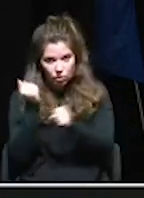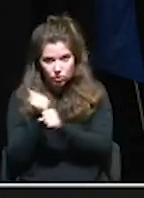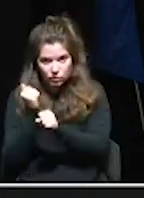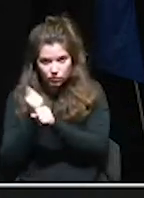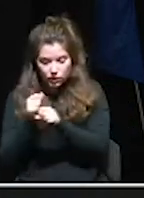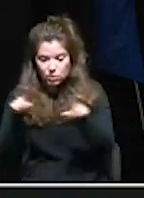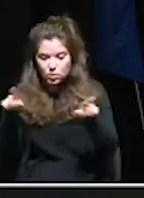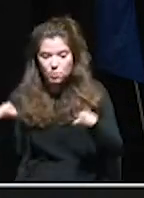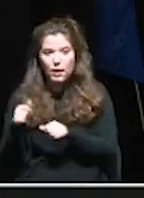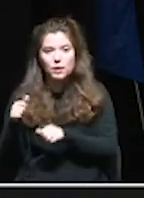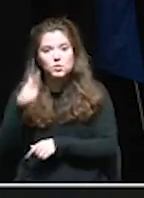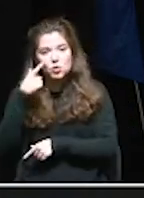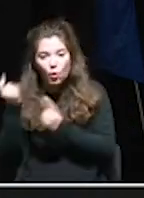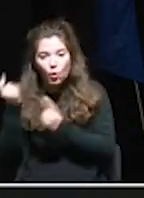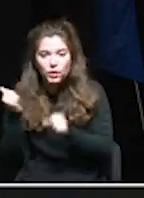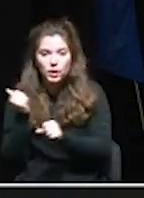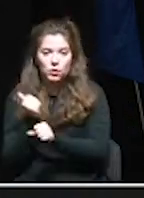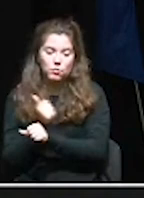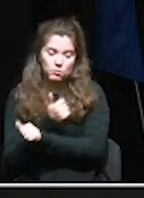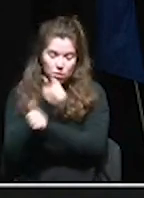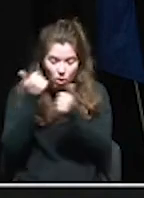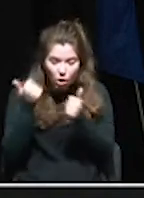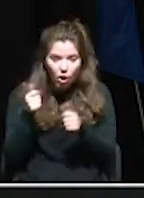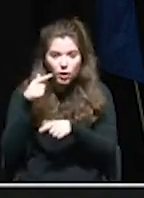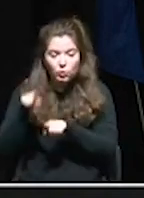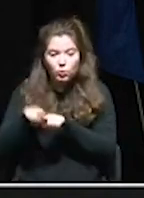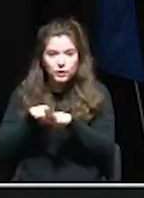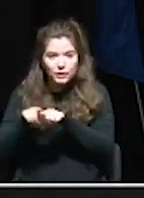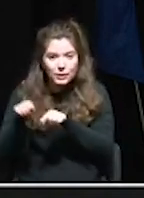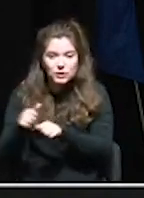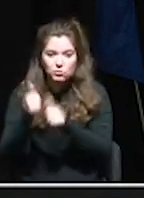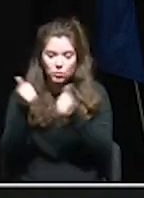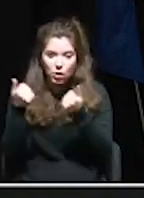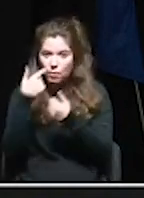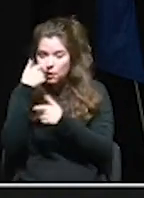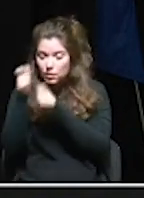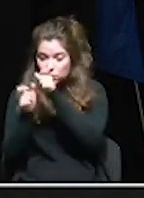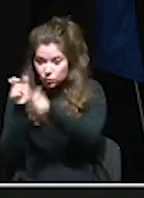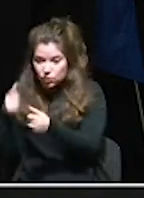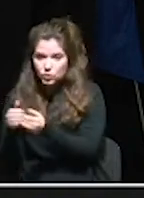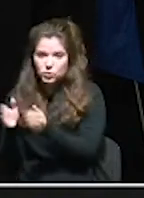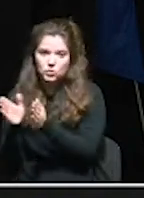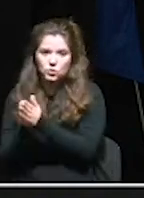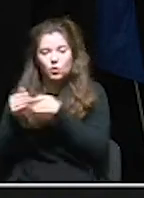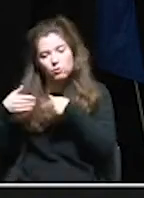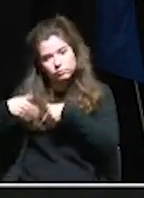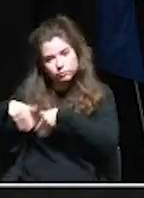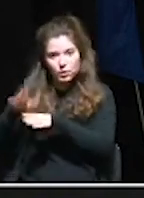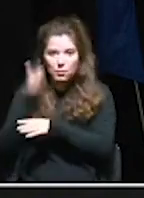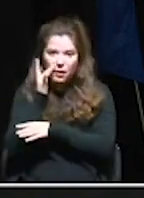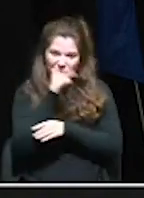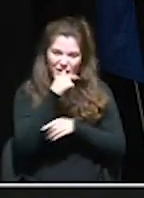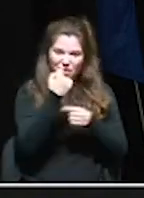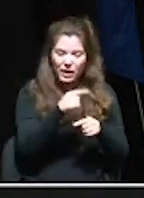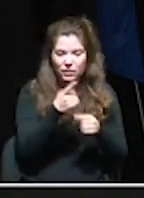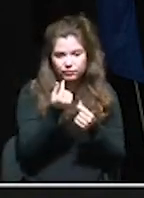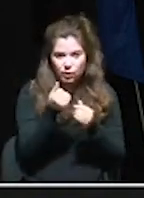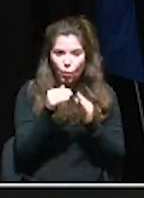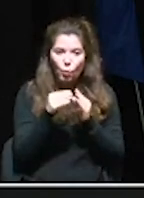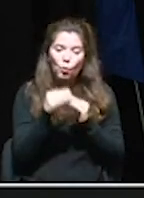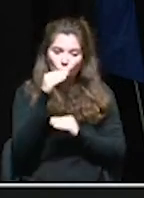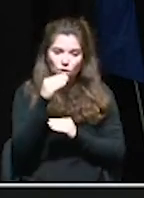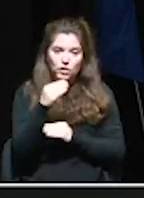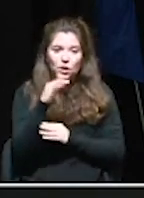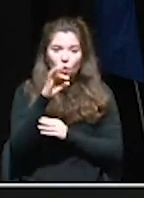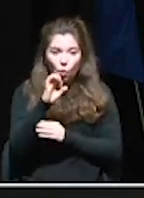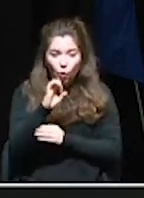espaço público, melhores políticas para todas as pessoas e não abdicar do orçamento em favor de quem já tem mais. Estes 8 milhões